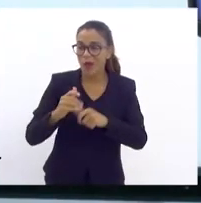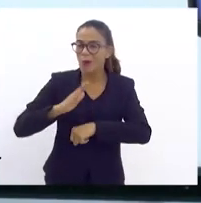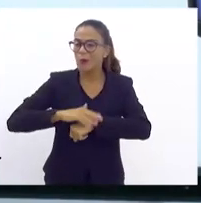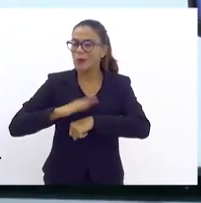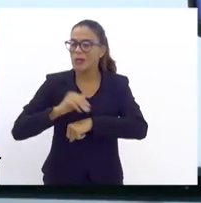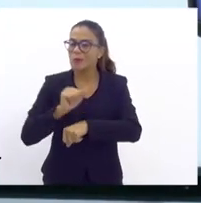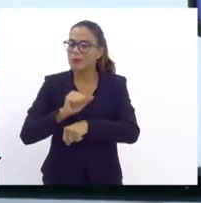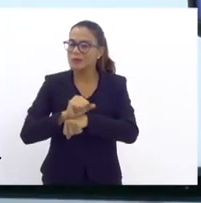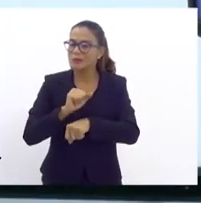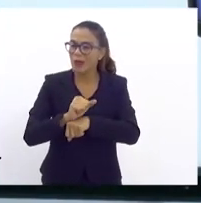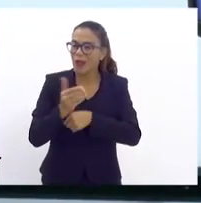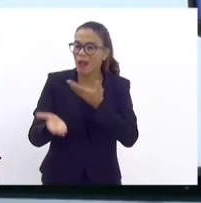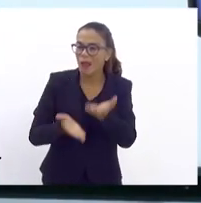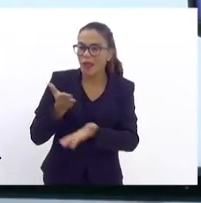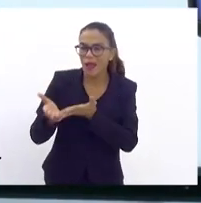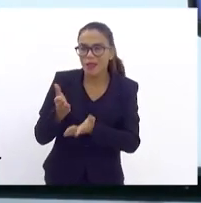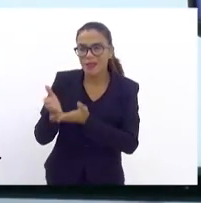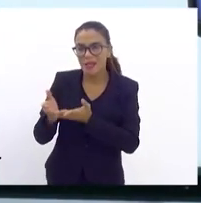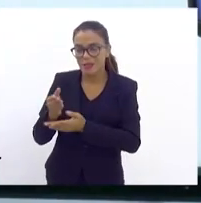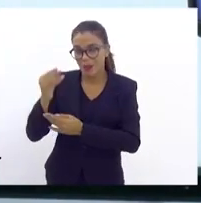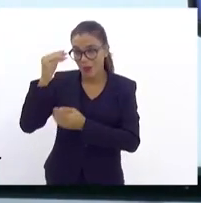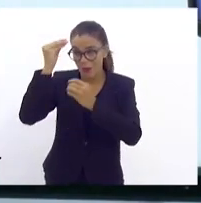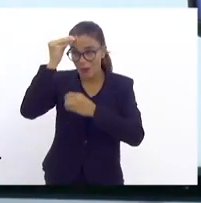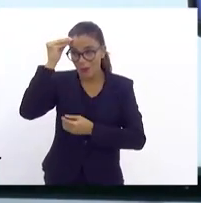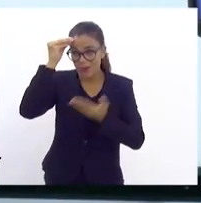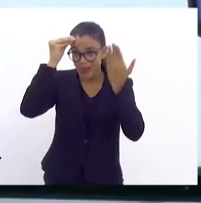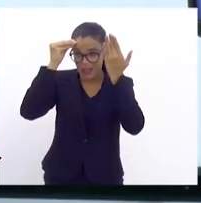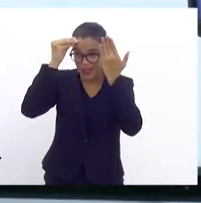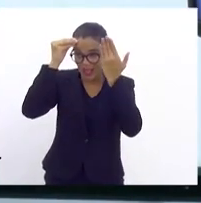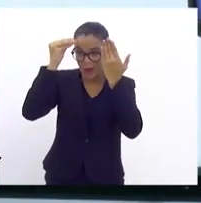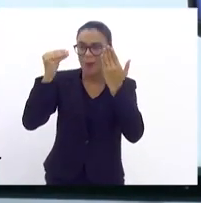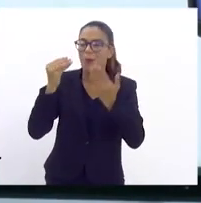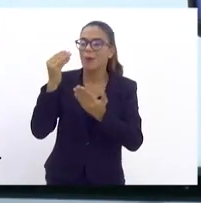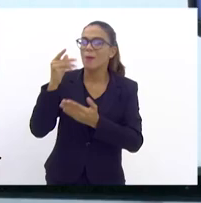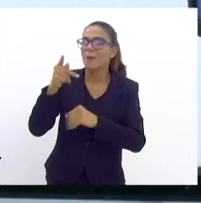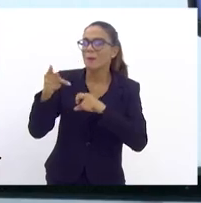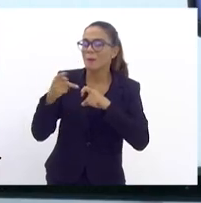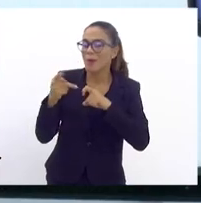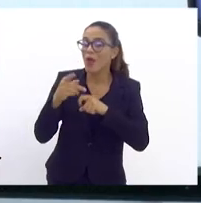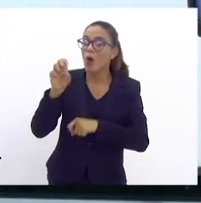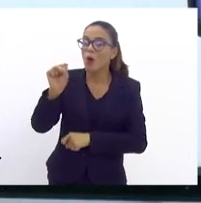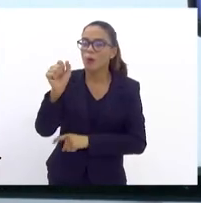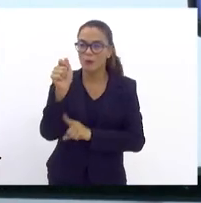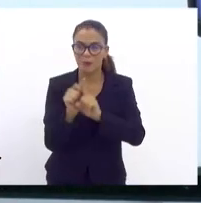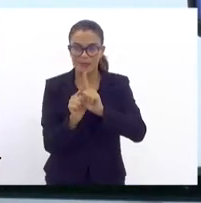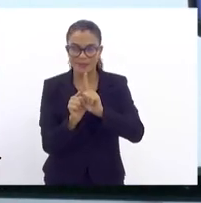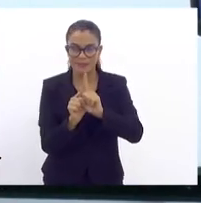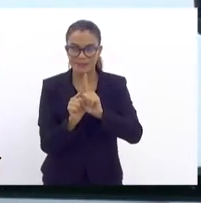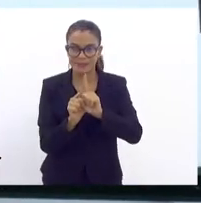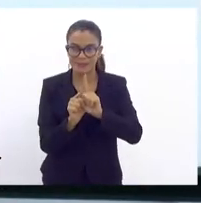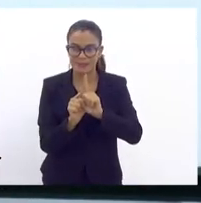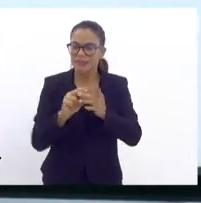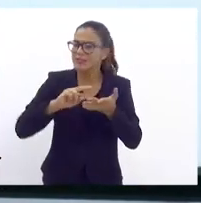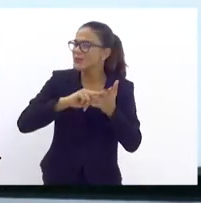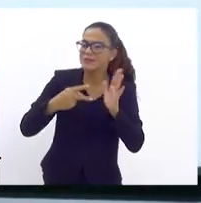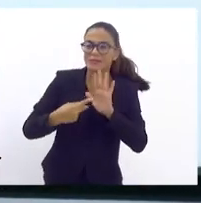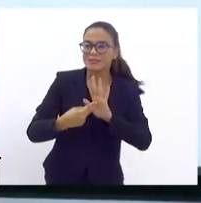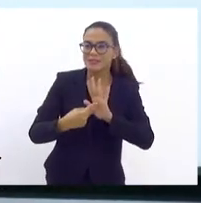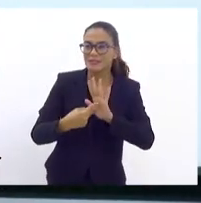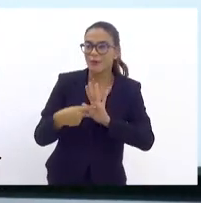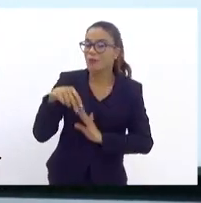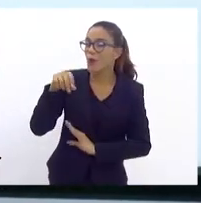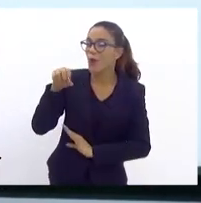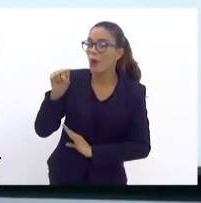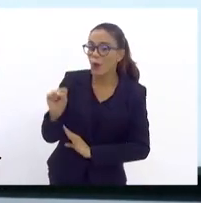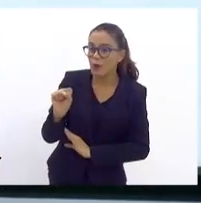de espera para atendimento de um neuropediatra no SUS é de 8 meses O que significa